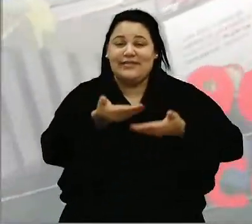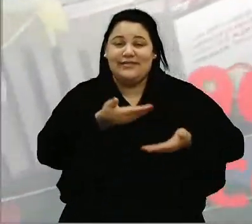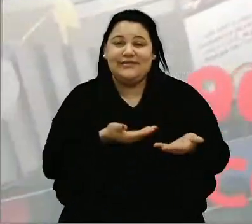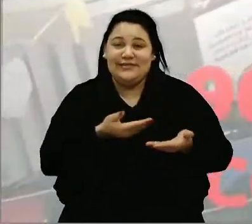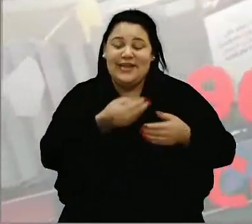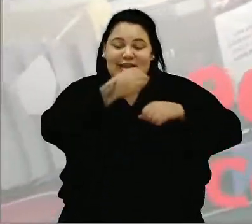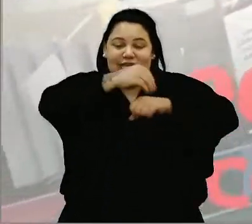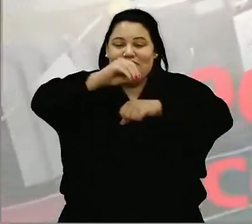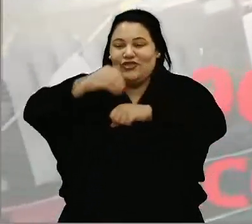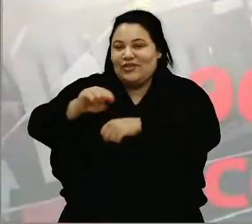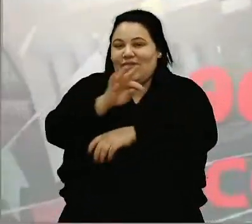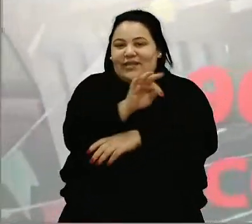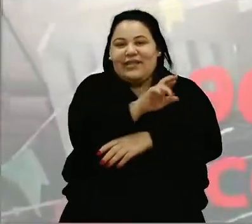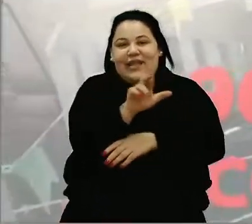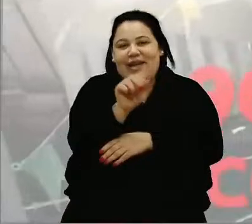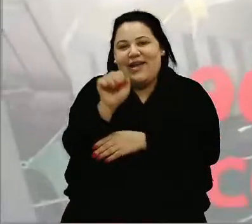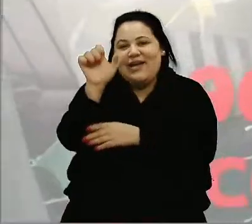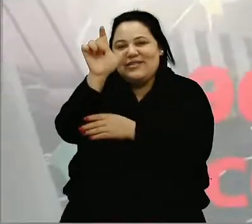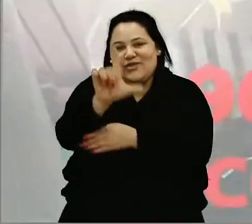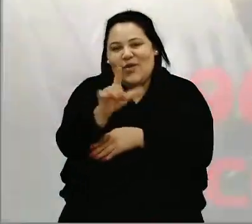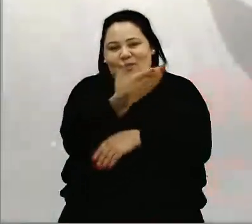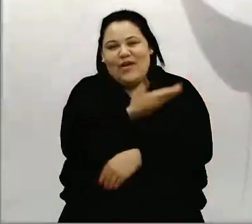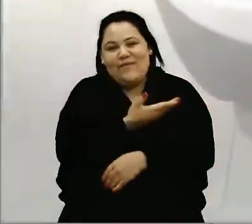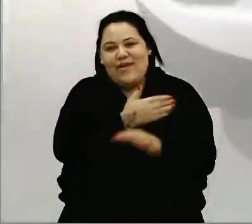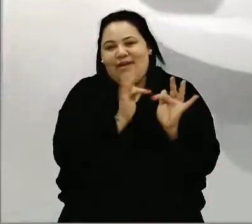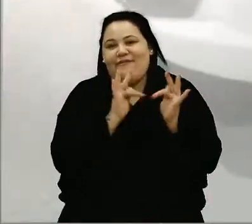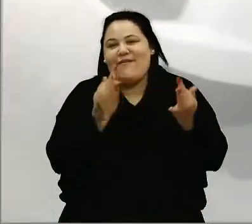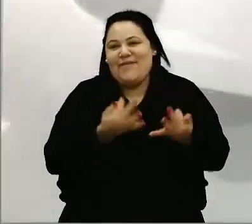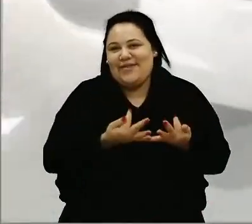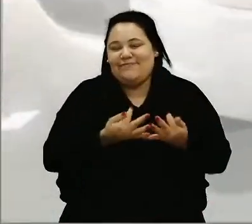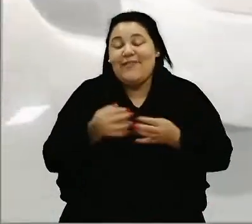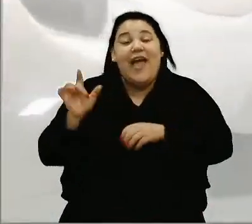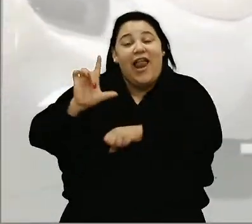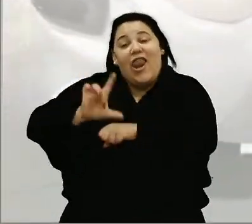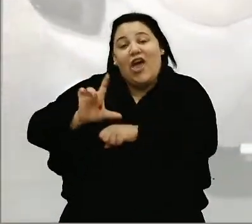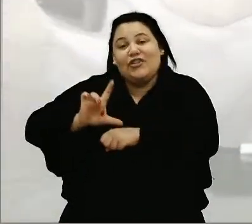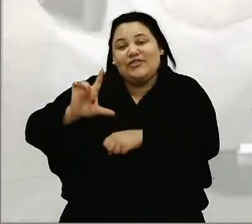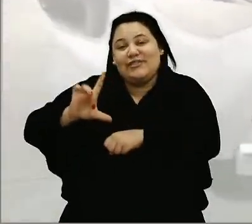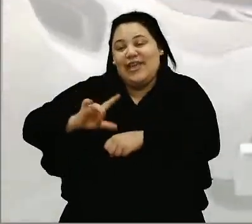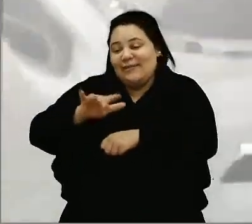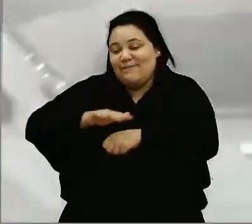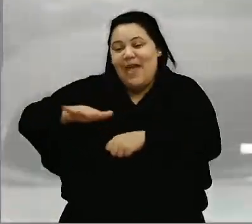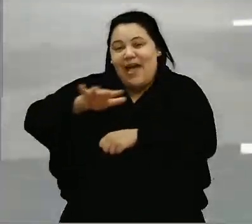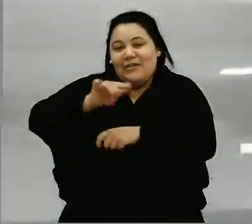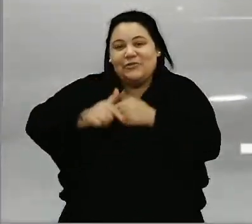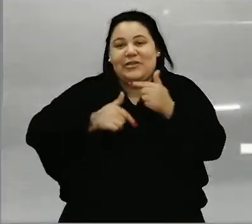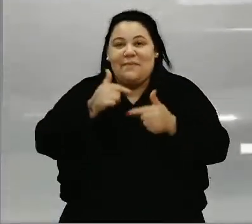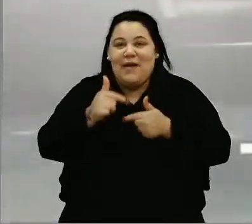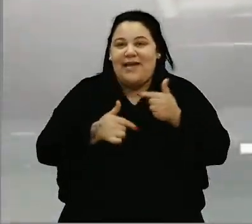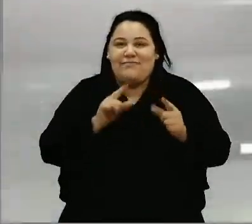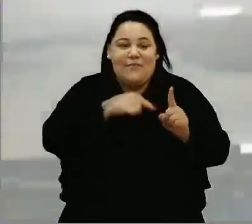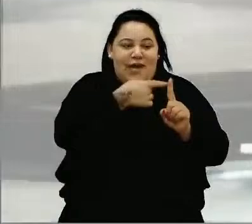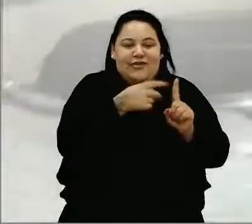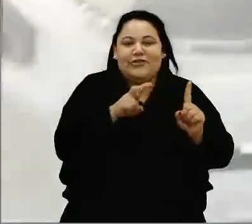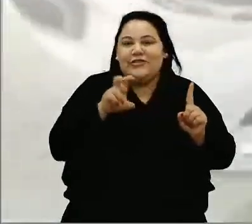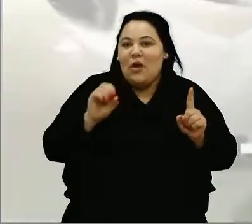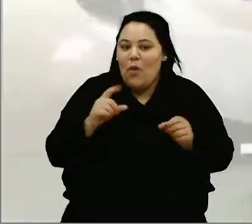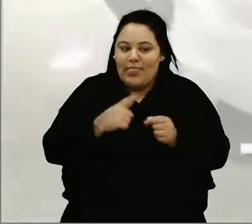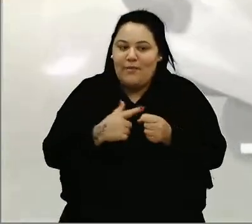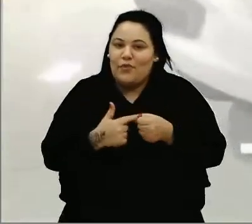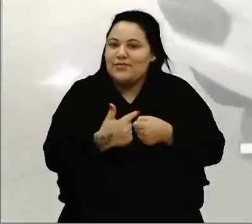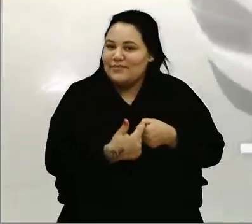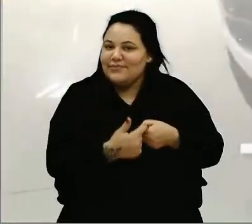a TerraSol para seus amigos e familiares. A concessionária abrange, em sua área de atuação, mais de 50